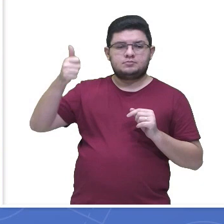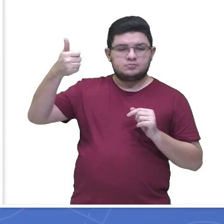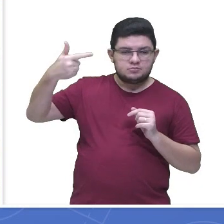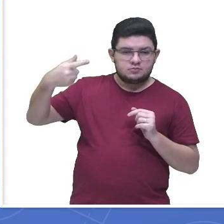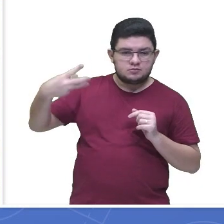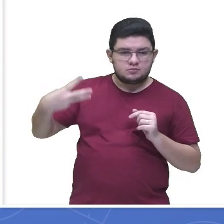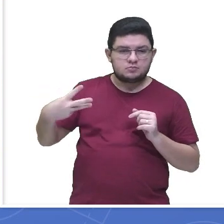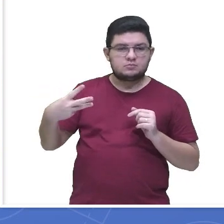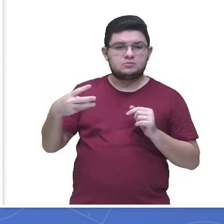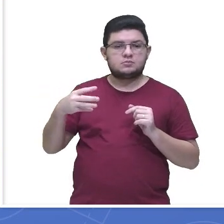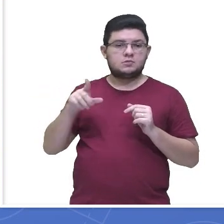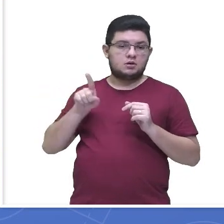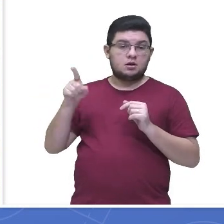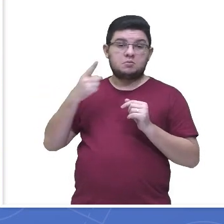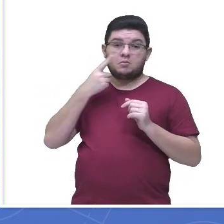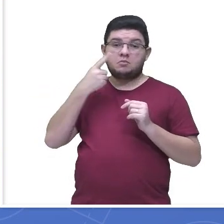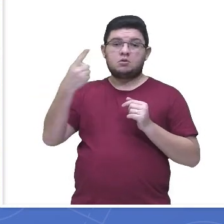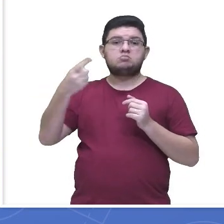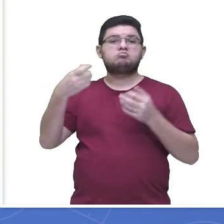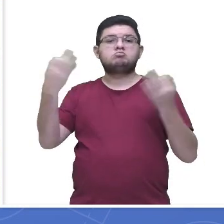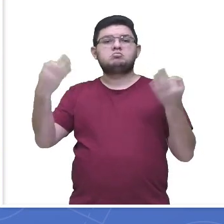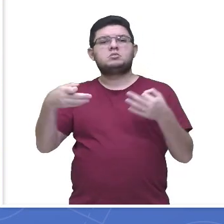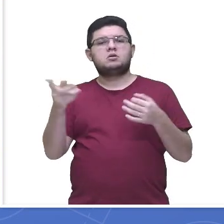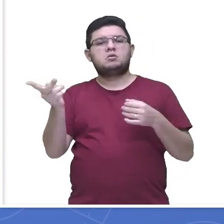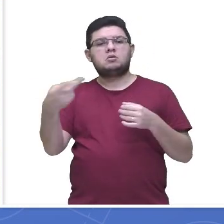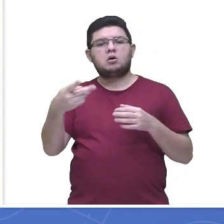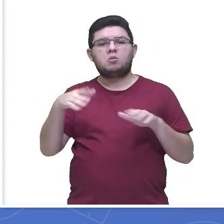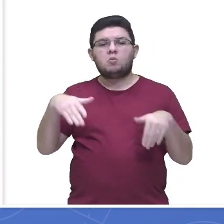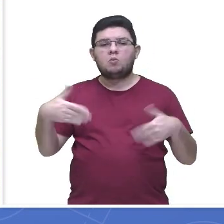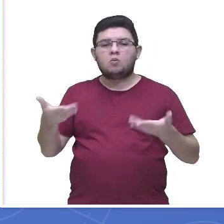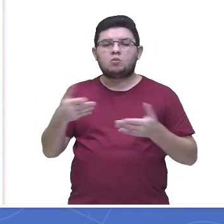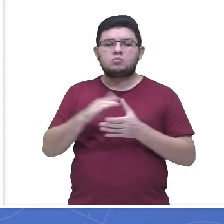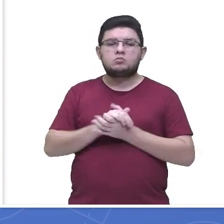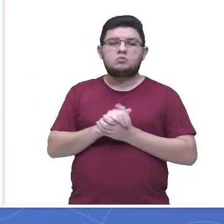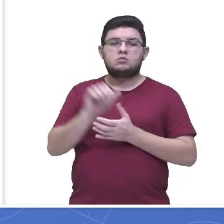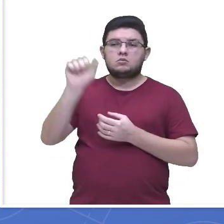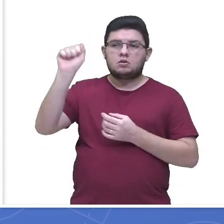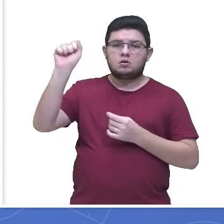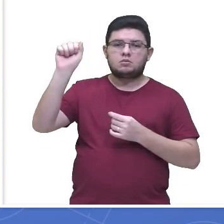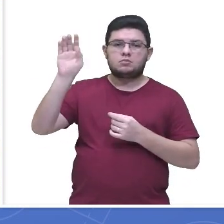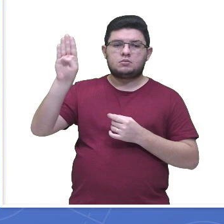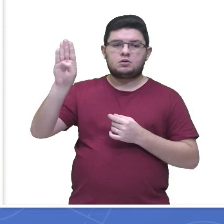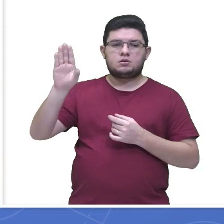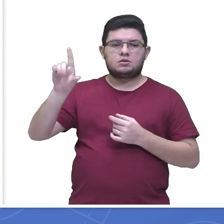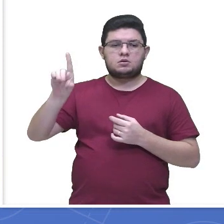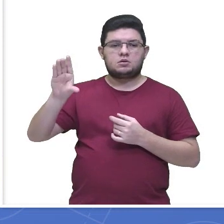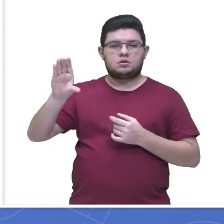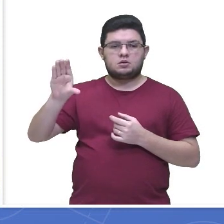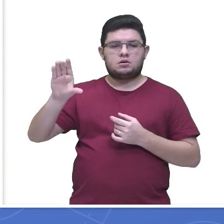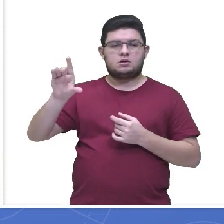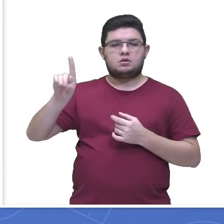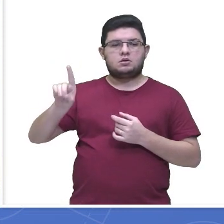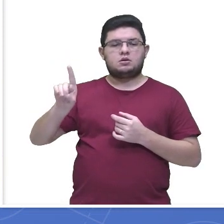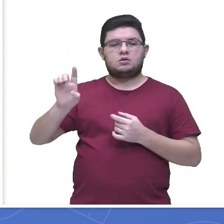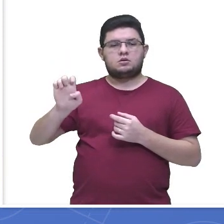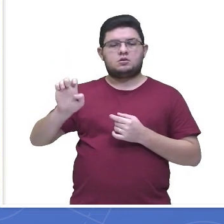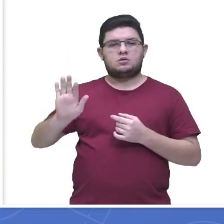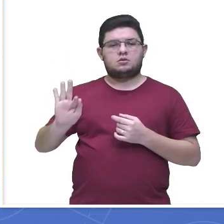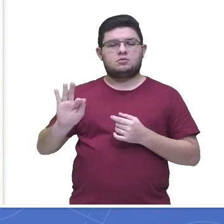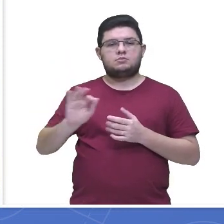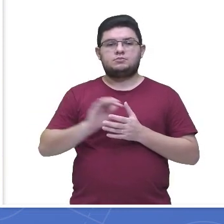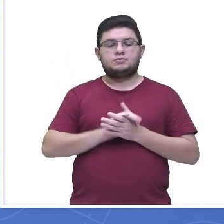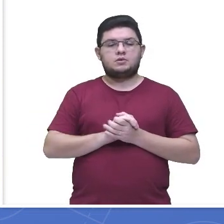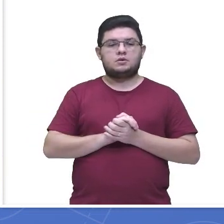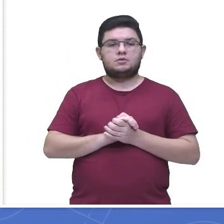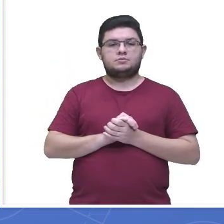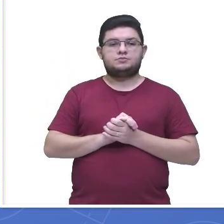certo? Então olha lá, vamos ver qual delas está correta. Então vamos voltar lá nas nossas afirmações rapidinho. Olha aí,